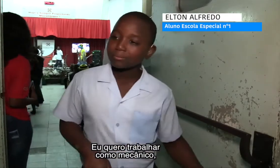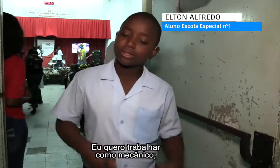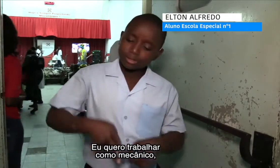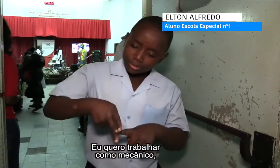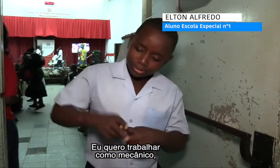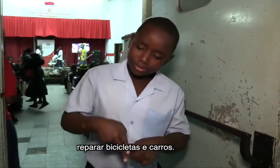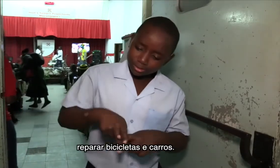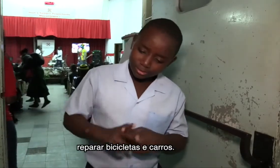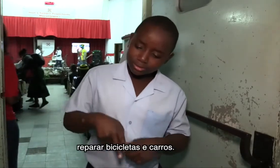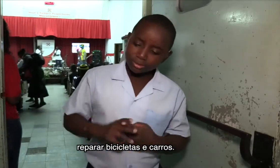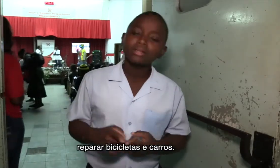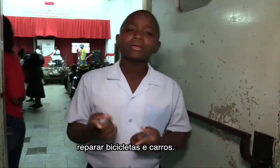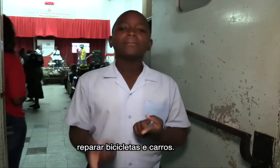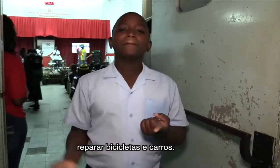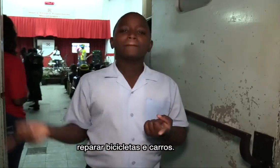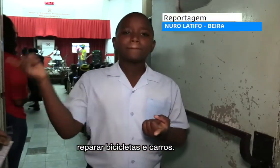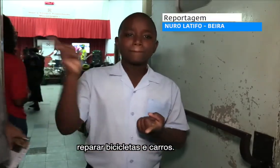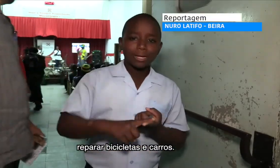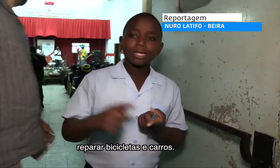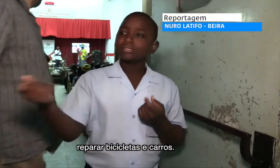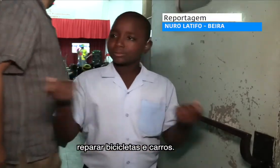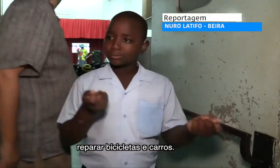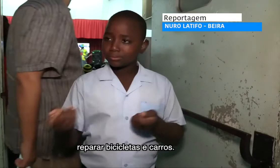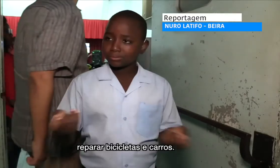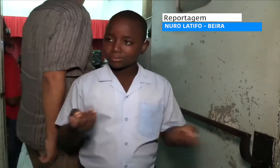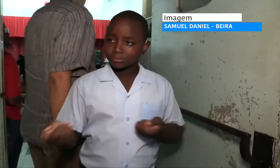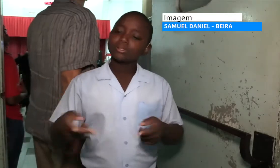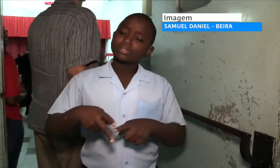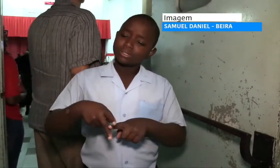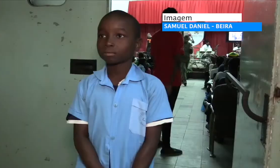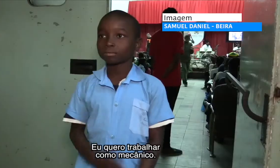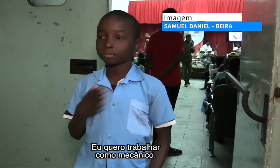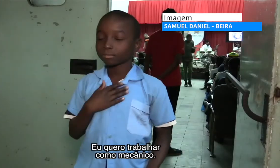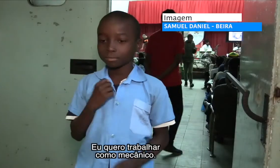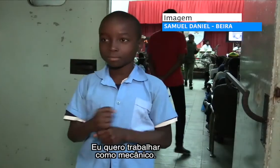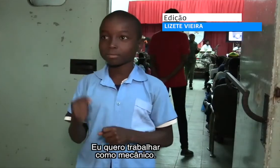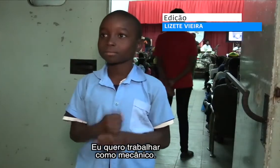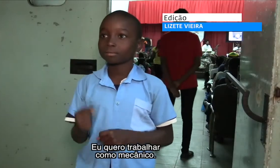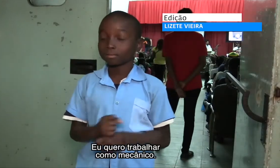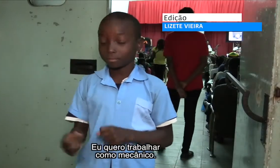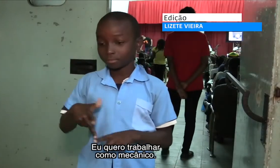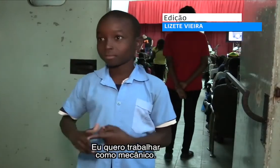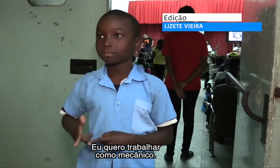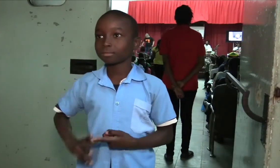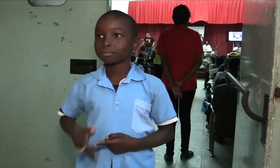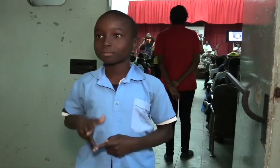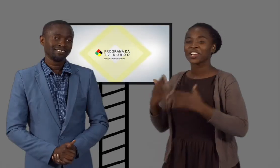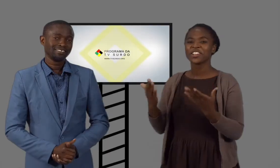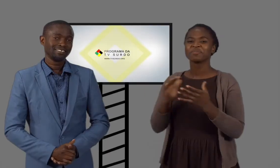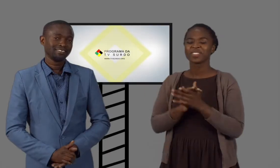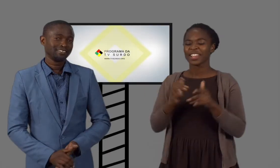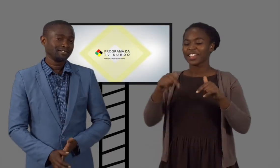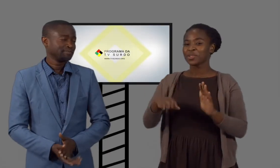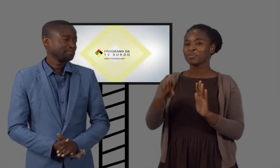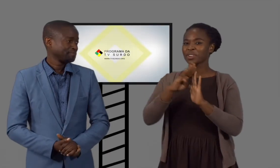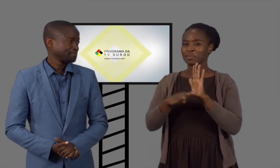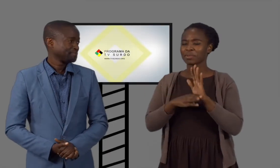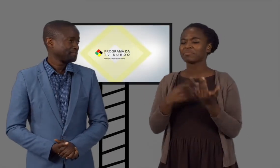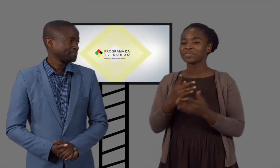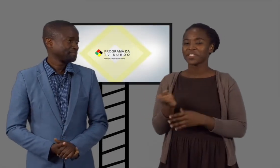mecânico. Reparar bicicletas e carros. Eu quero trabalhar como mecânico. Com esta